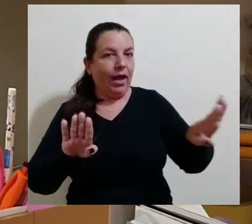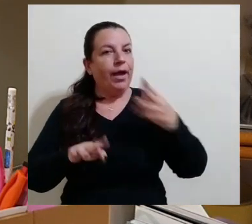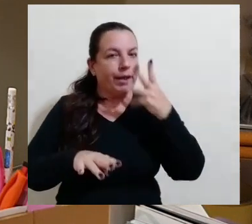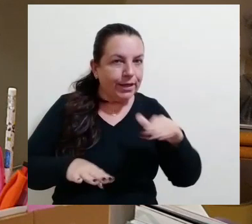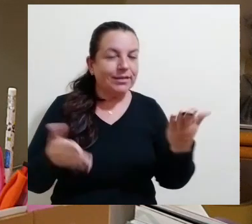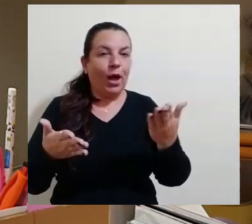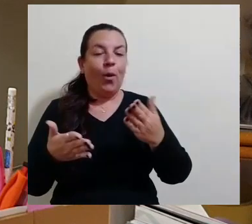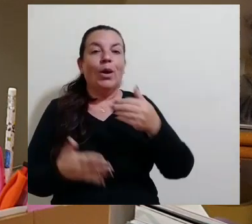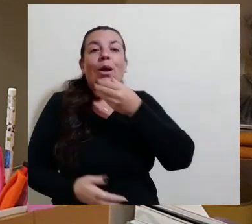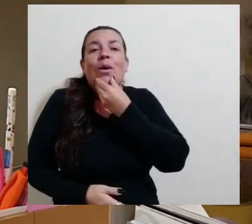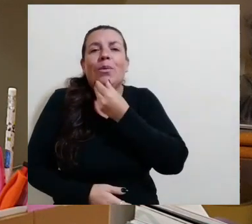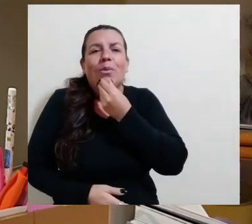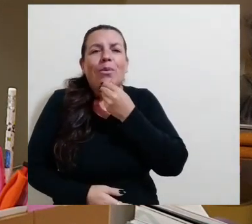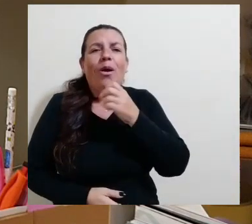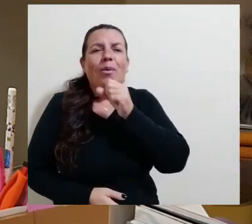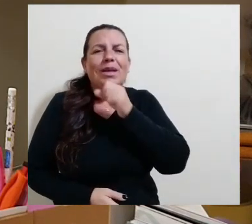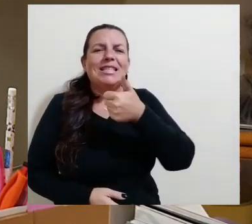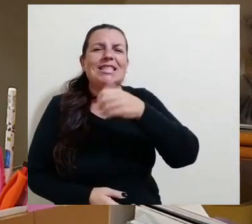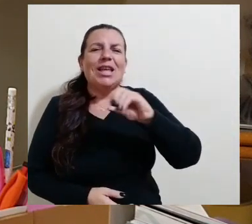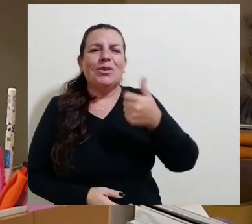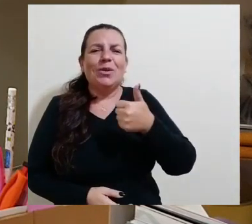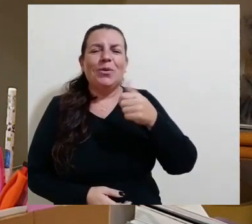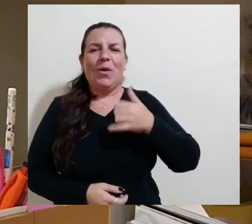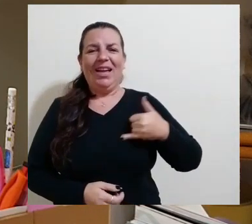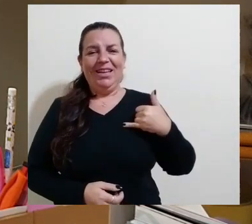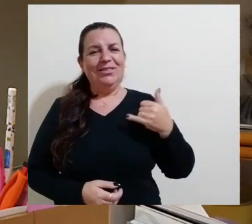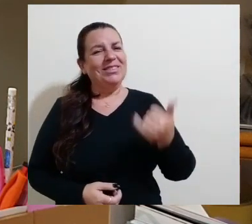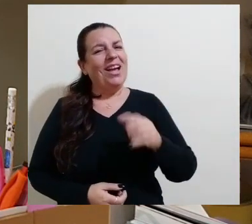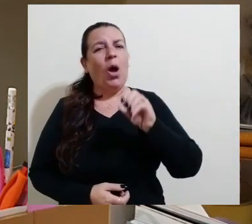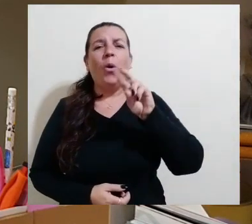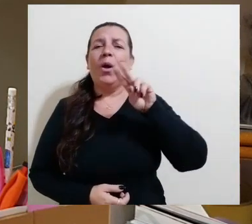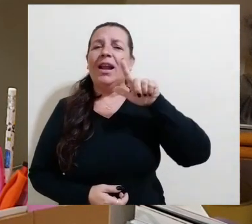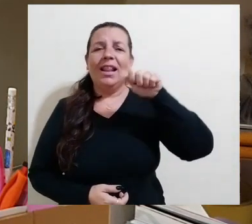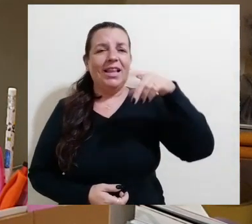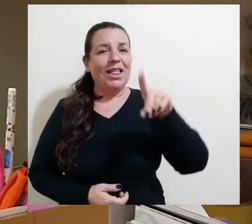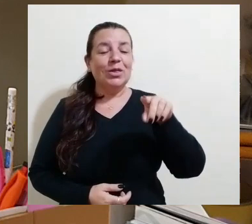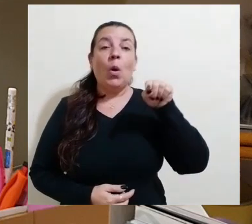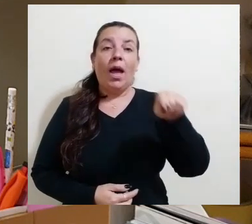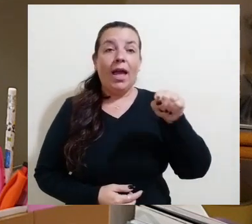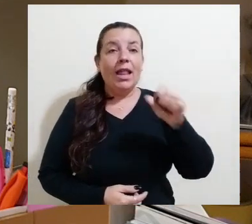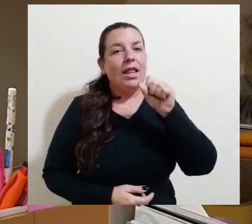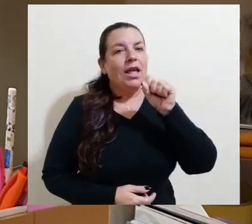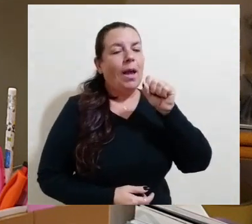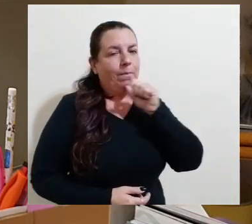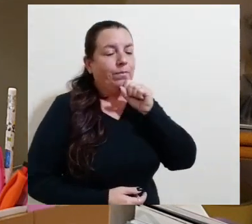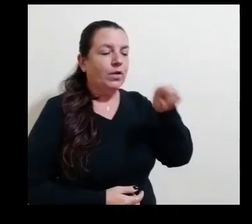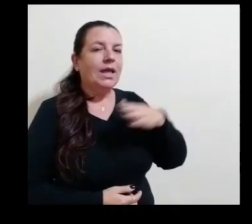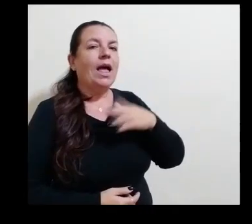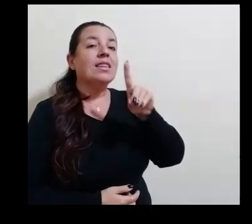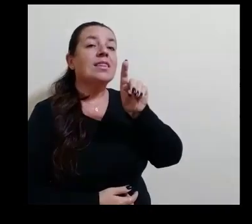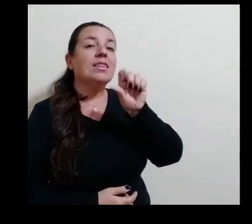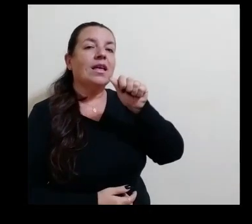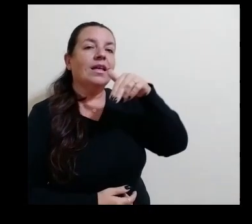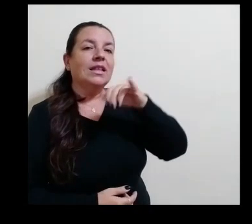história de um senhor que completou 101 anos nesta semana o senhor orlando vi todo danilevicz ele é o bizu da